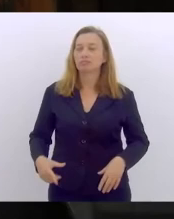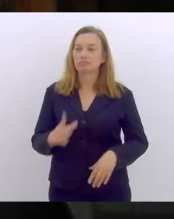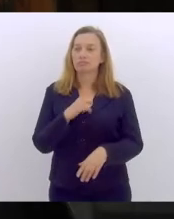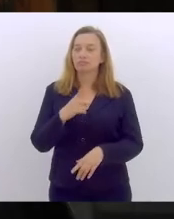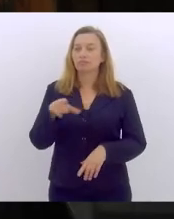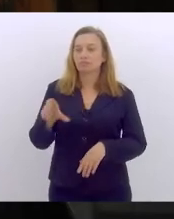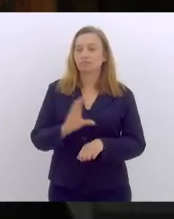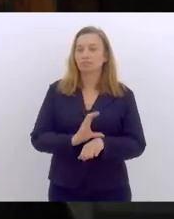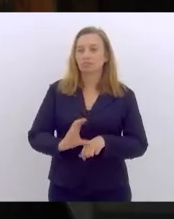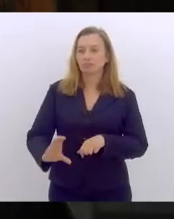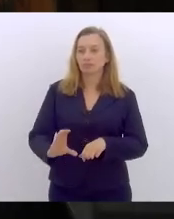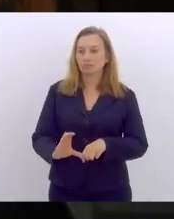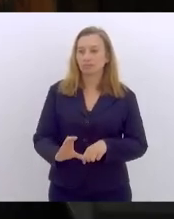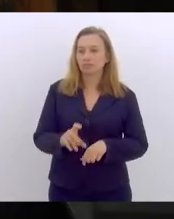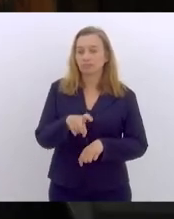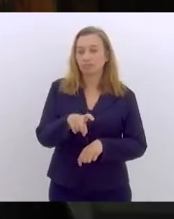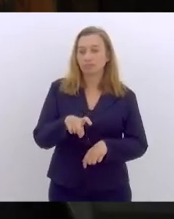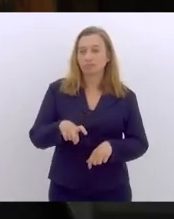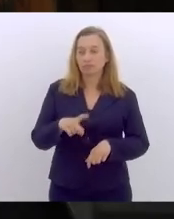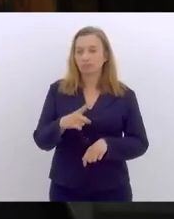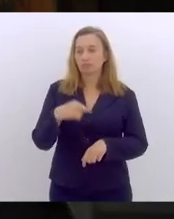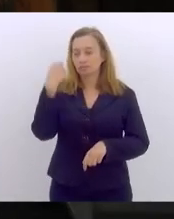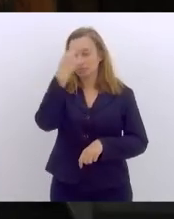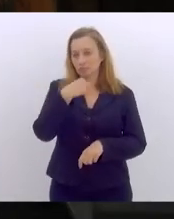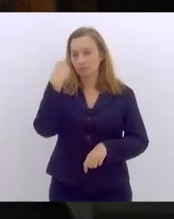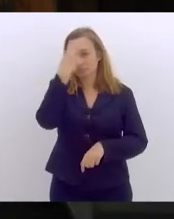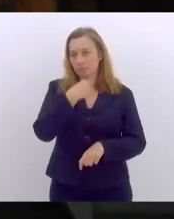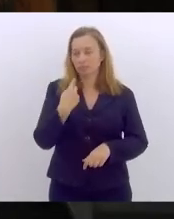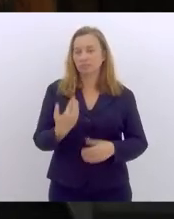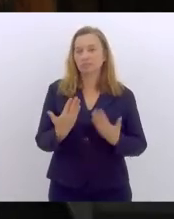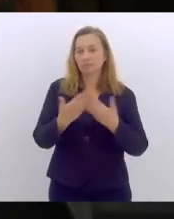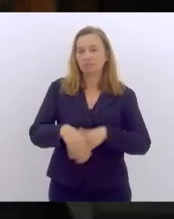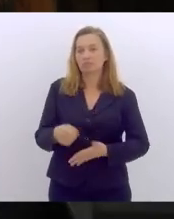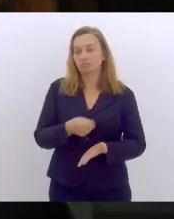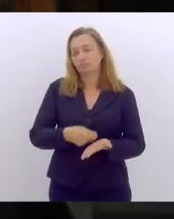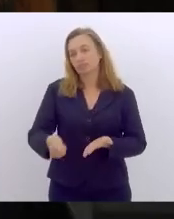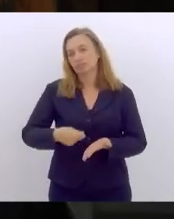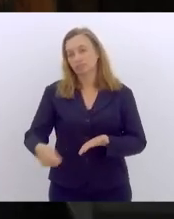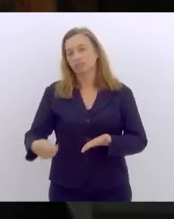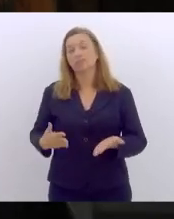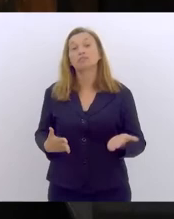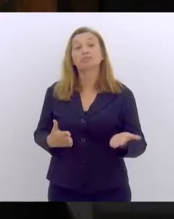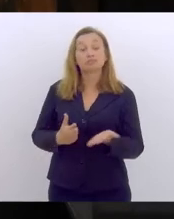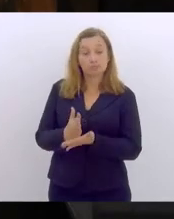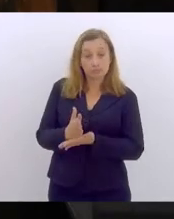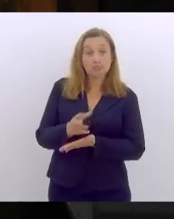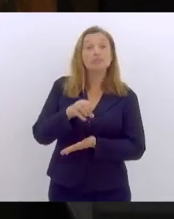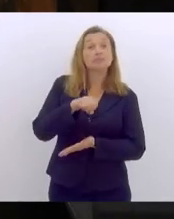fazer um curso de X horas, fazer prova escrita e, se aprovada,